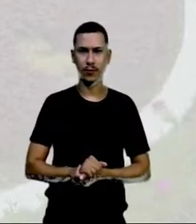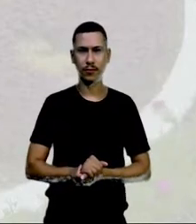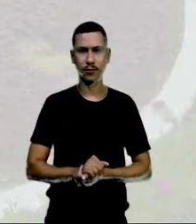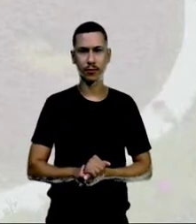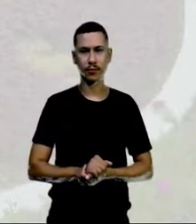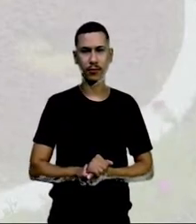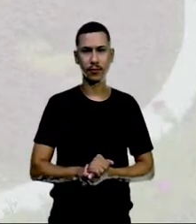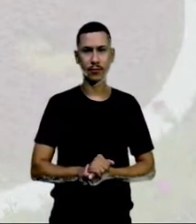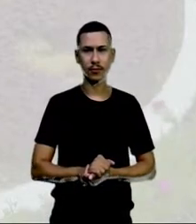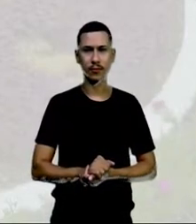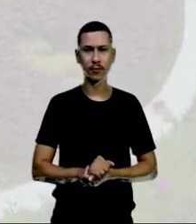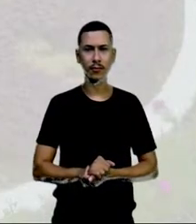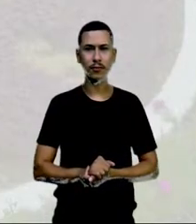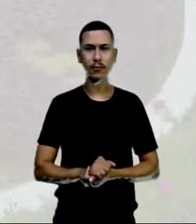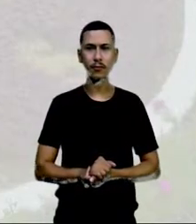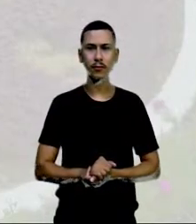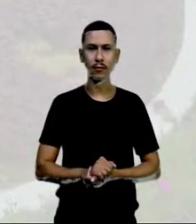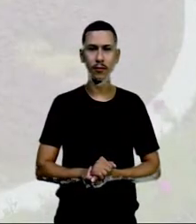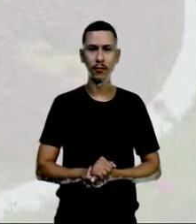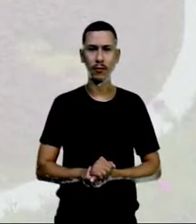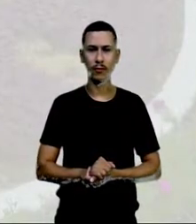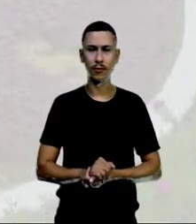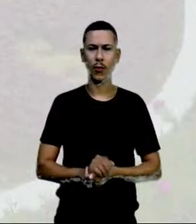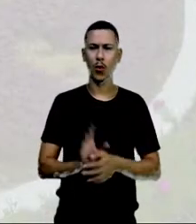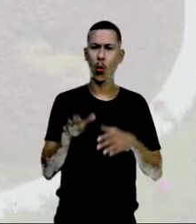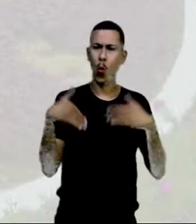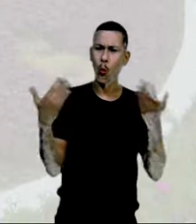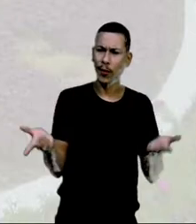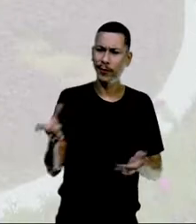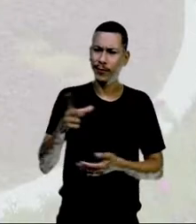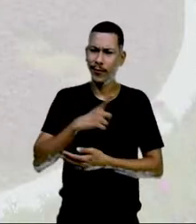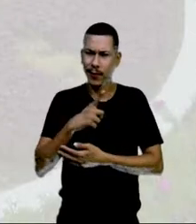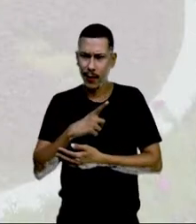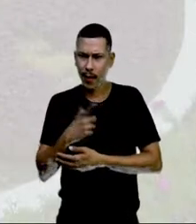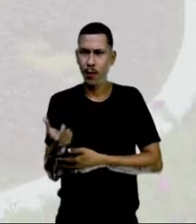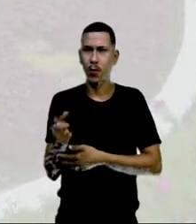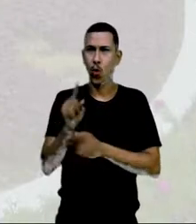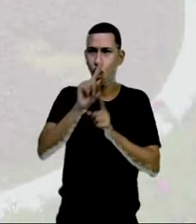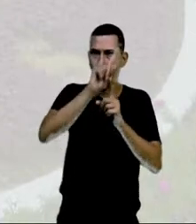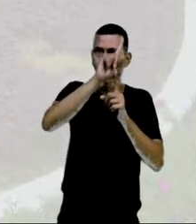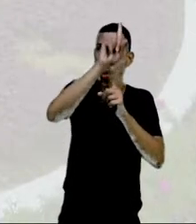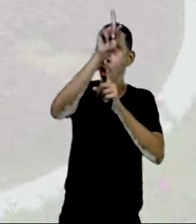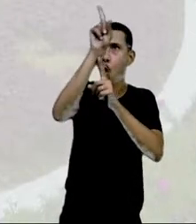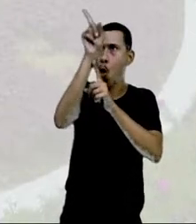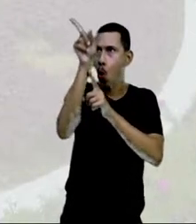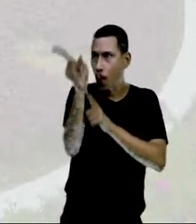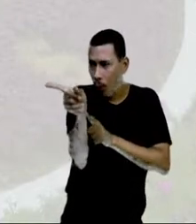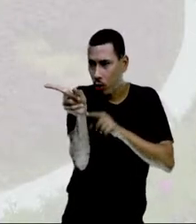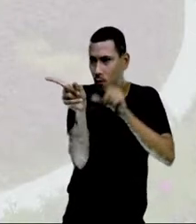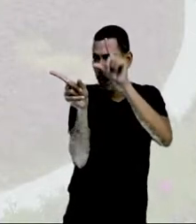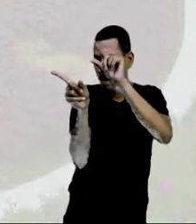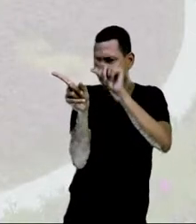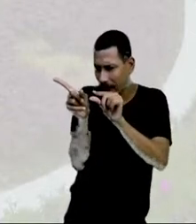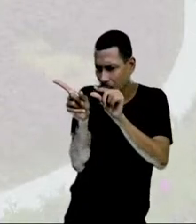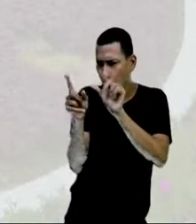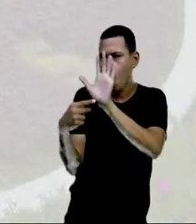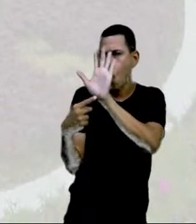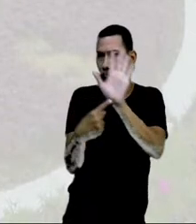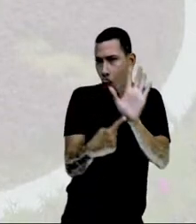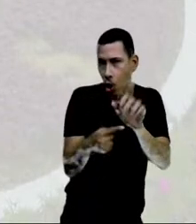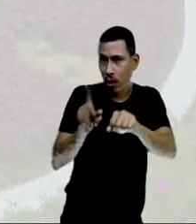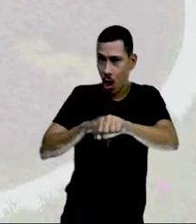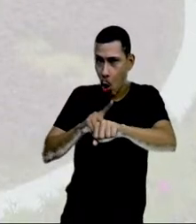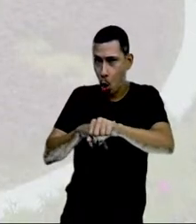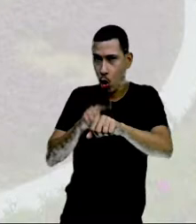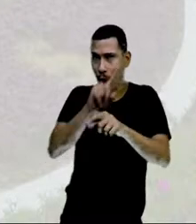né? Quando a gente tem o ponteiro menor apontando as horas e o